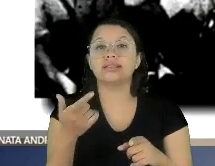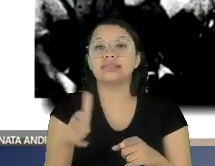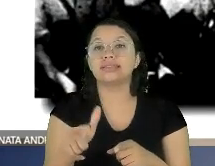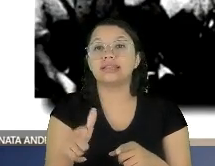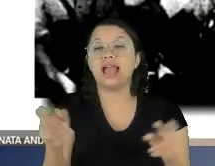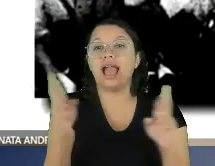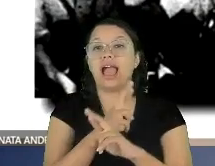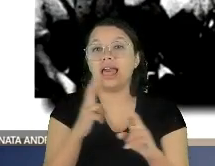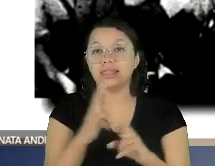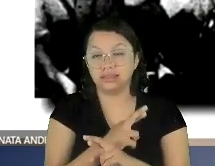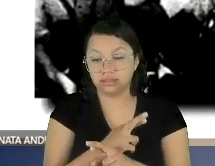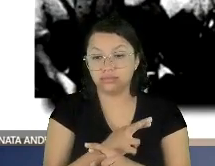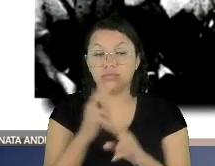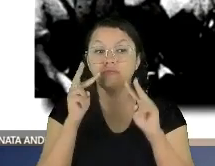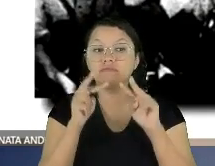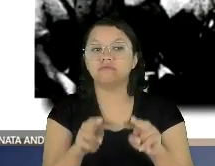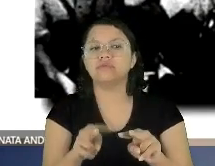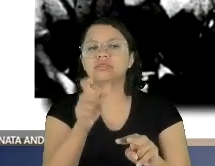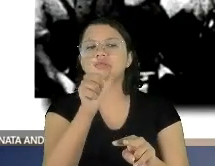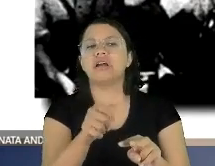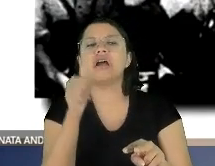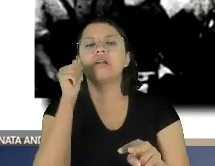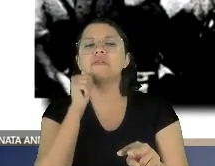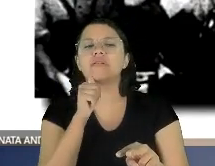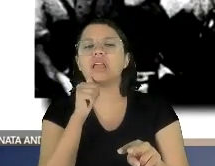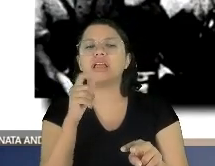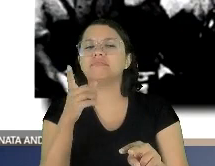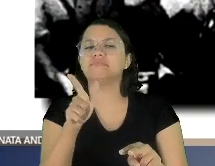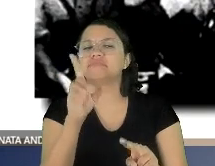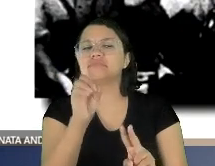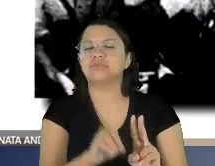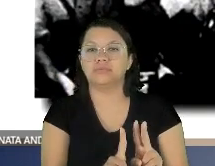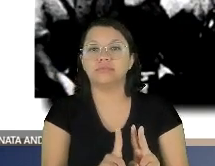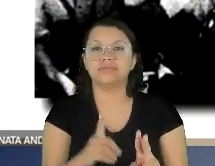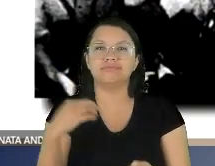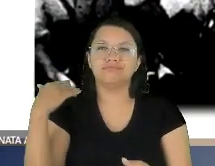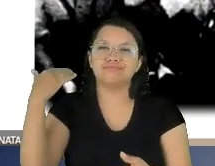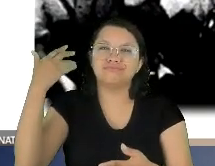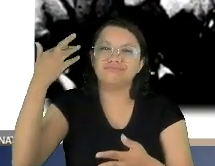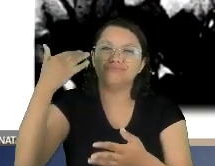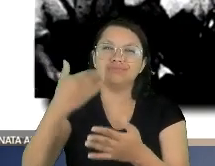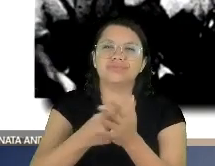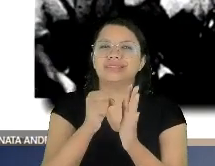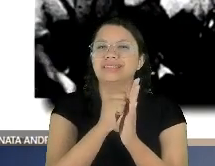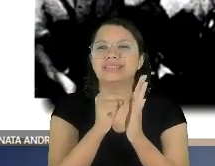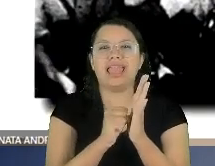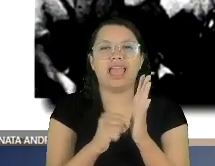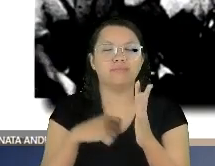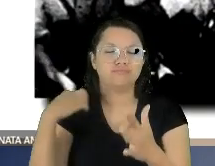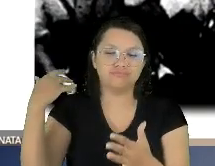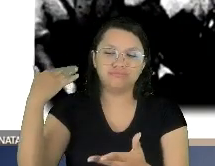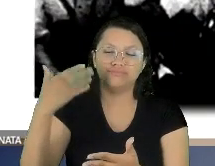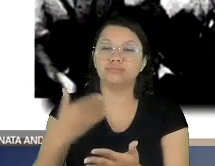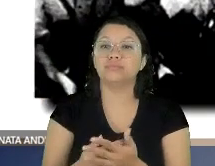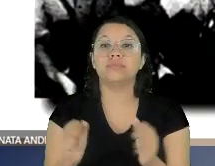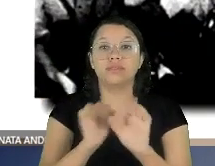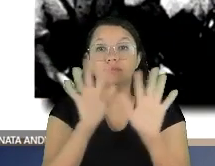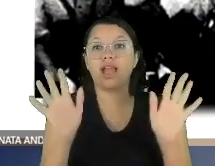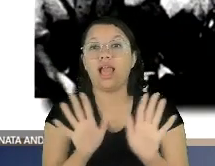visão da mulher como um acessório remanesceu por séculos, e aqui no Brasil estava claramente